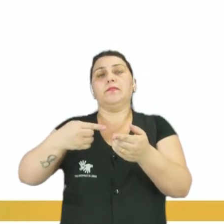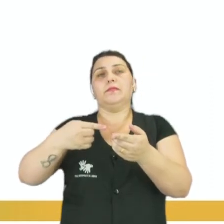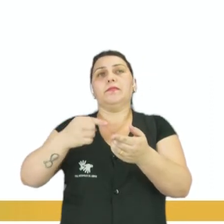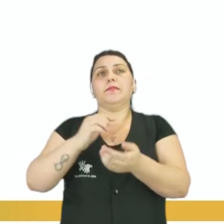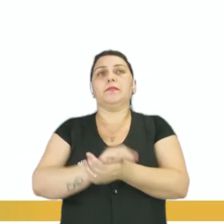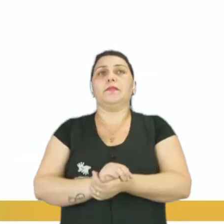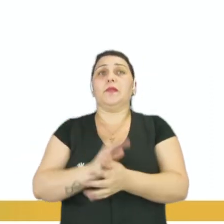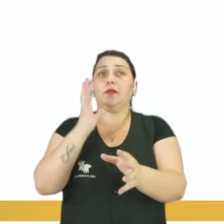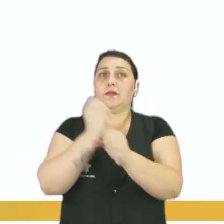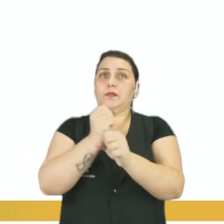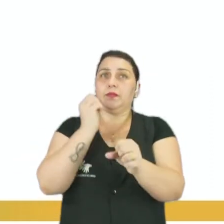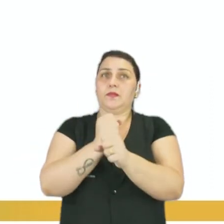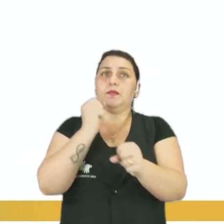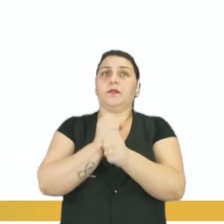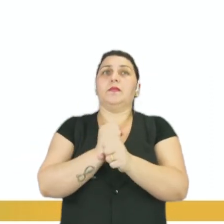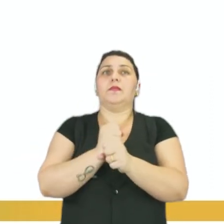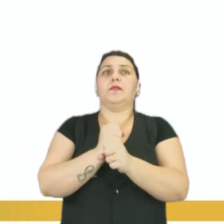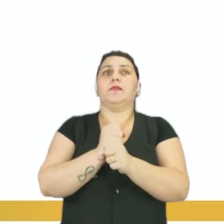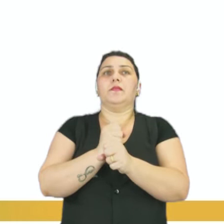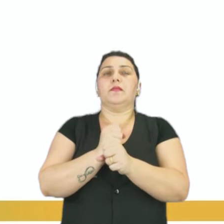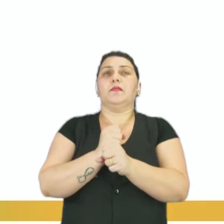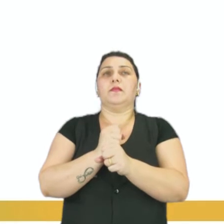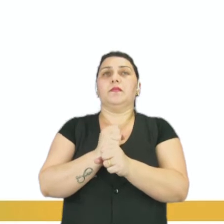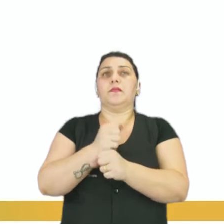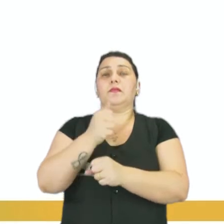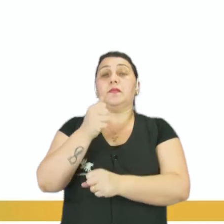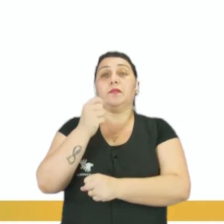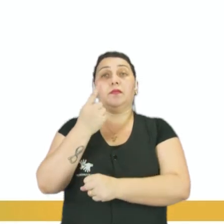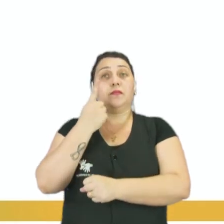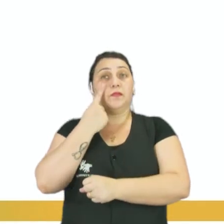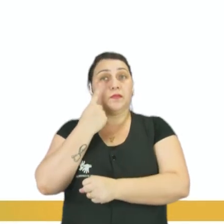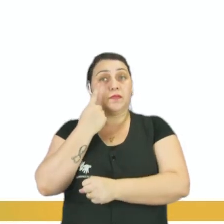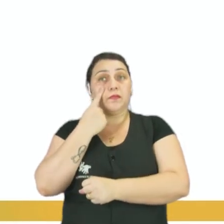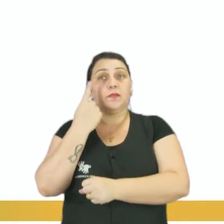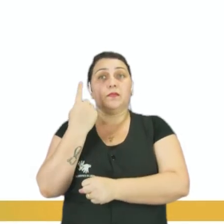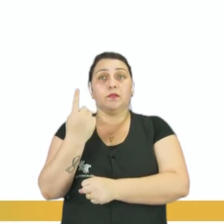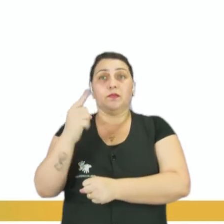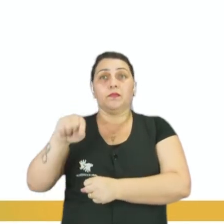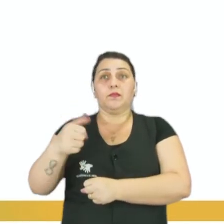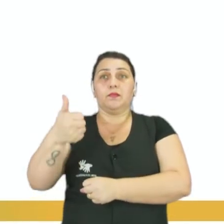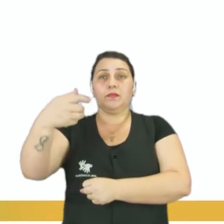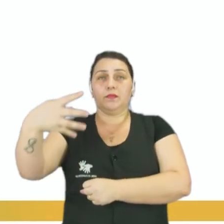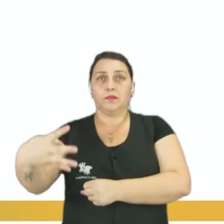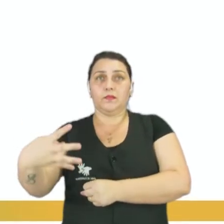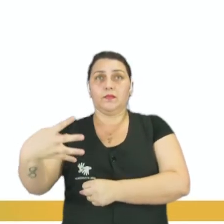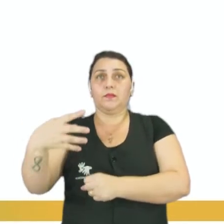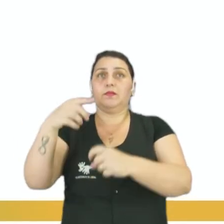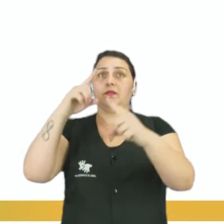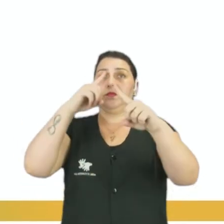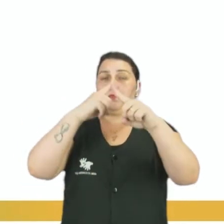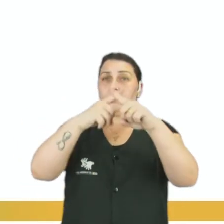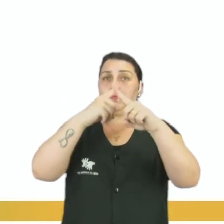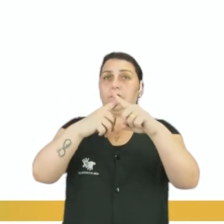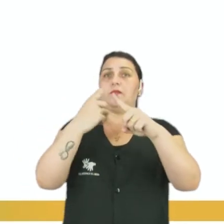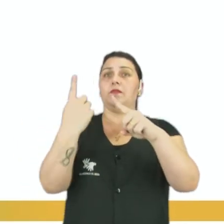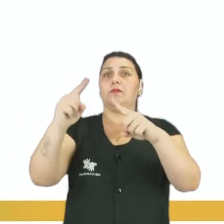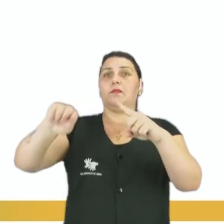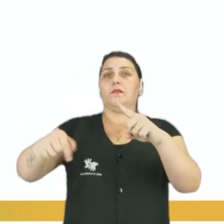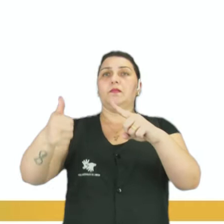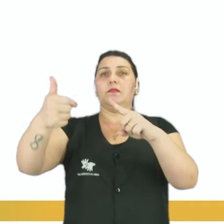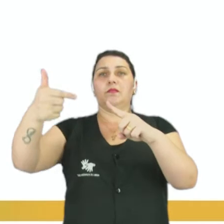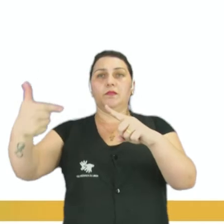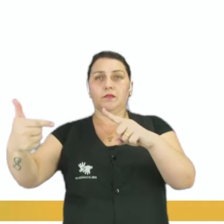mais o total será dado por você vai pegar esse 1,14 e multiplicar